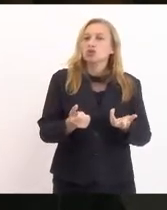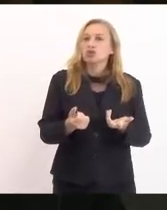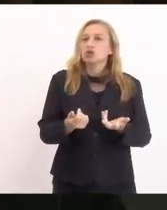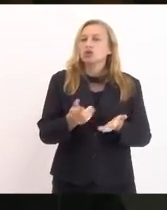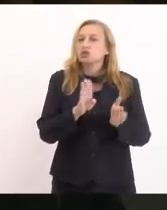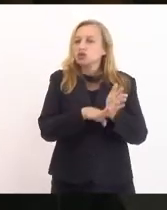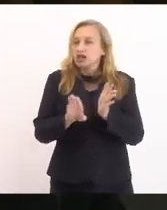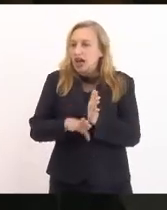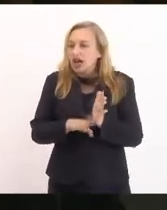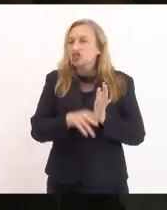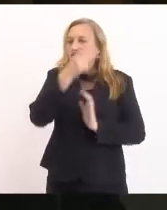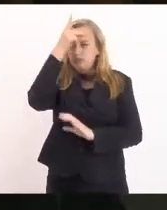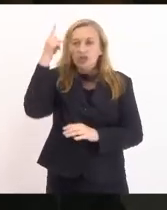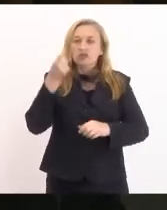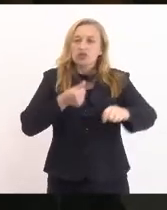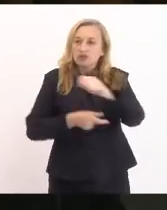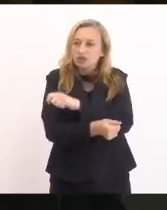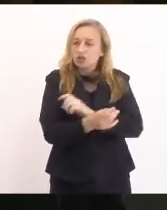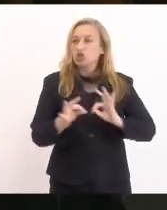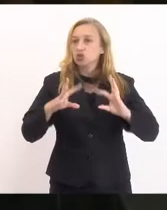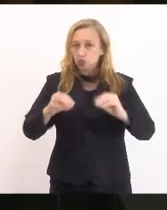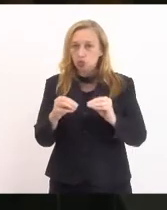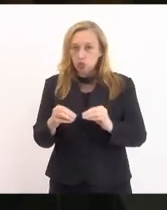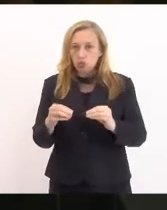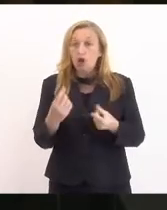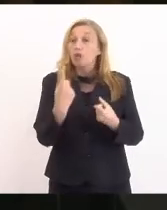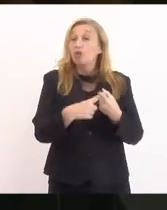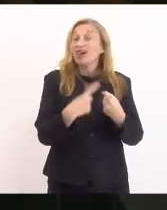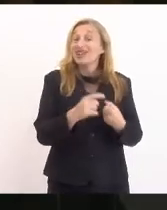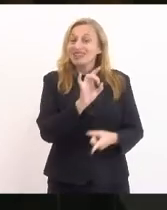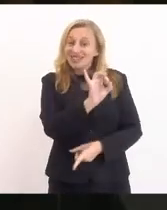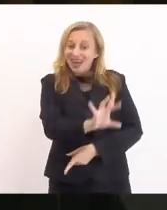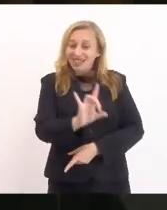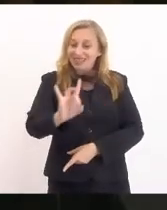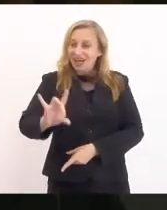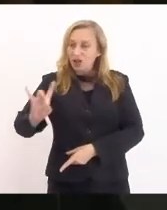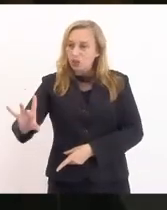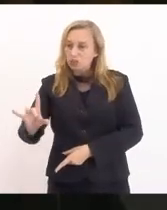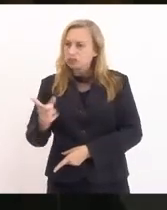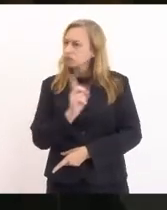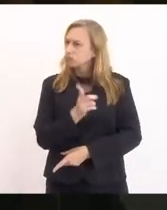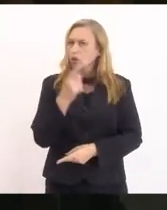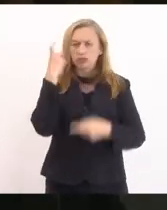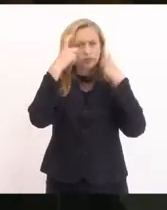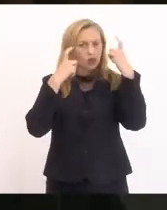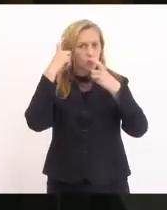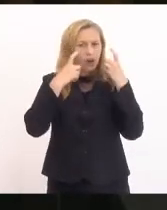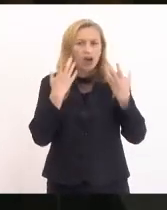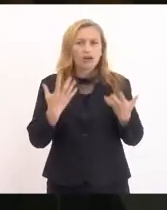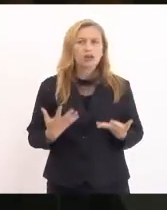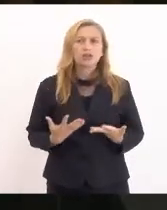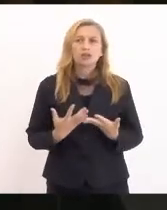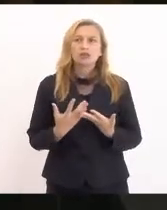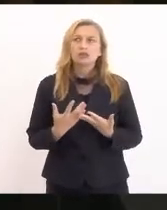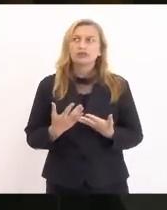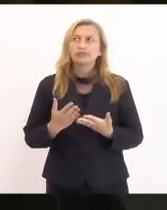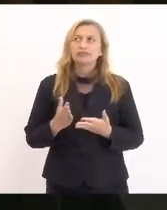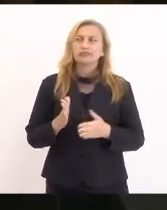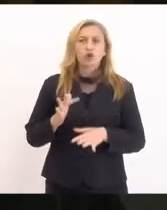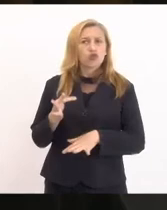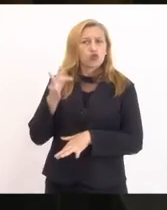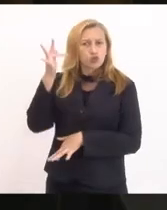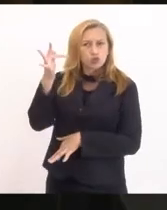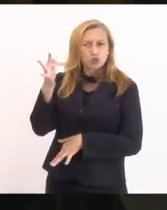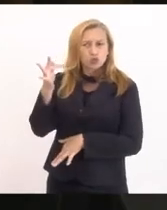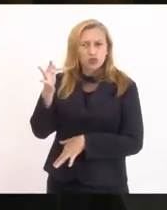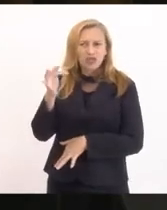custeio, de investimento, etc. Porque se cada um não tiver essa preocupação, daqui para frente,